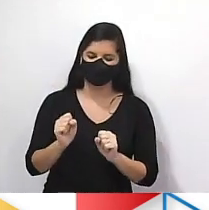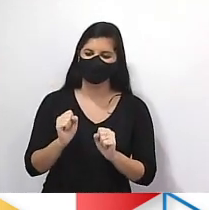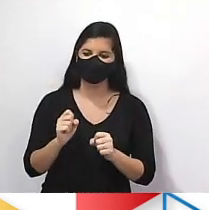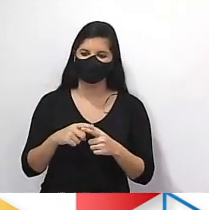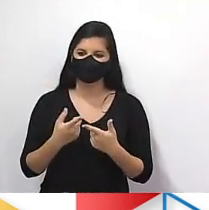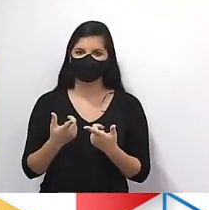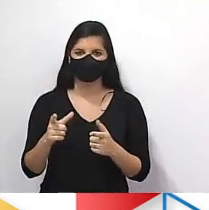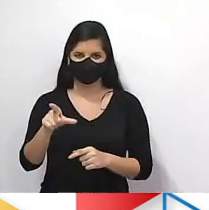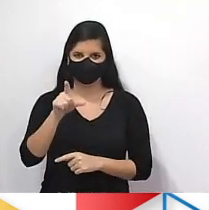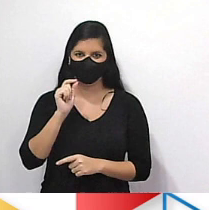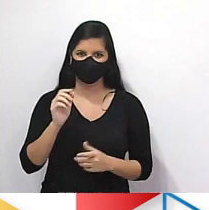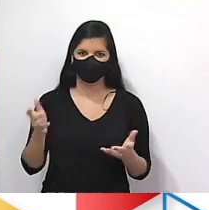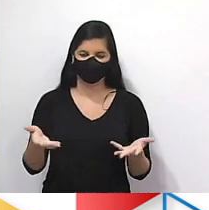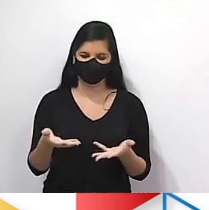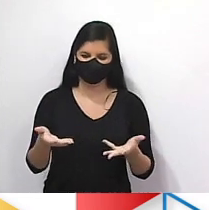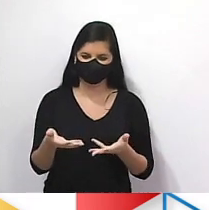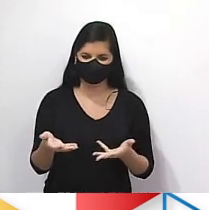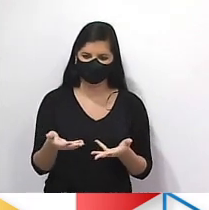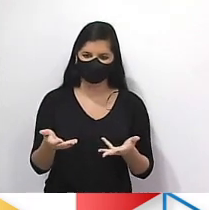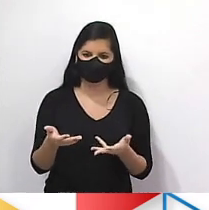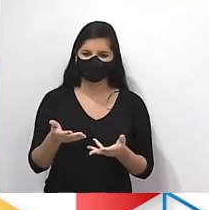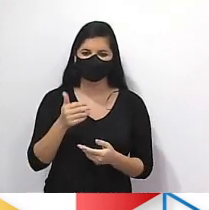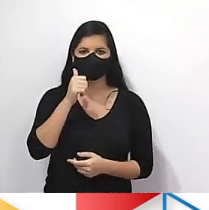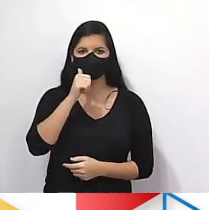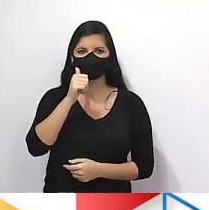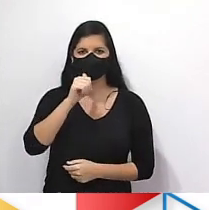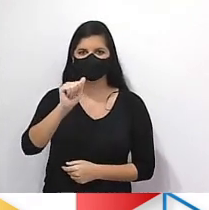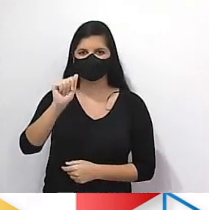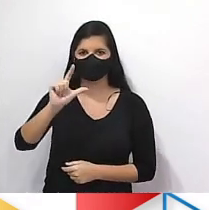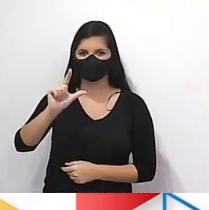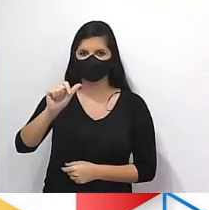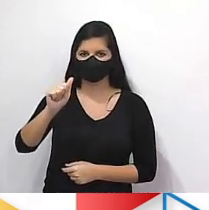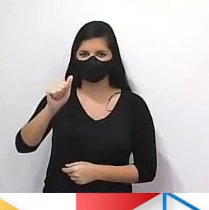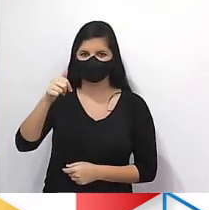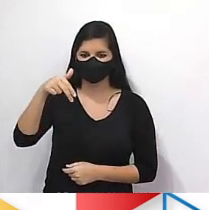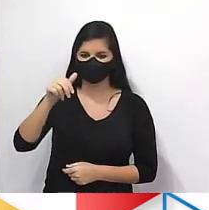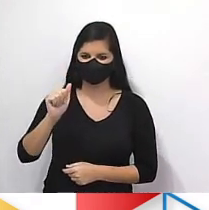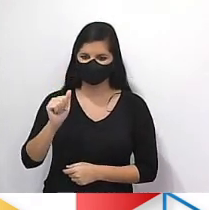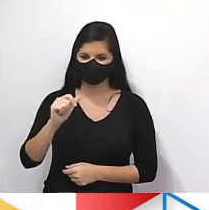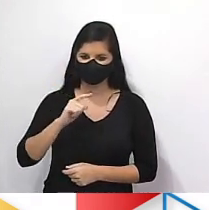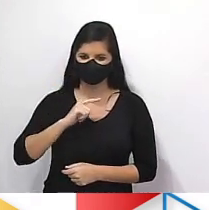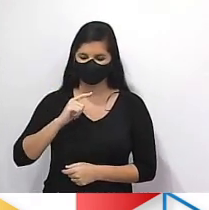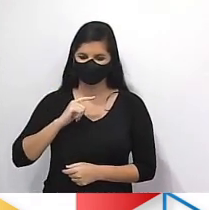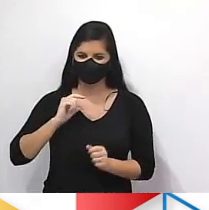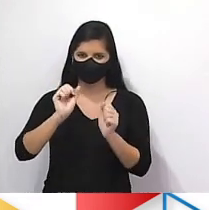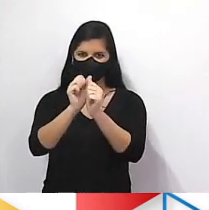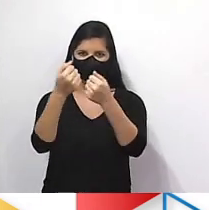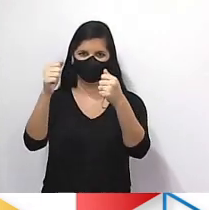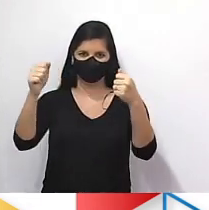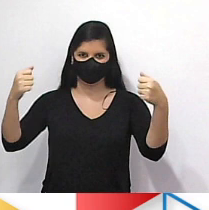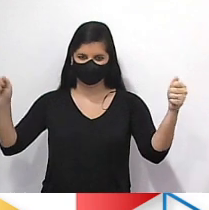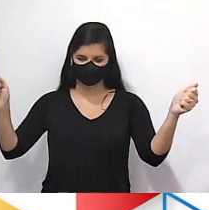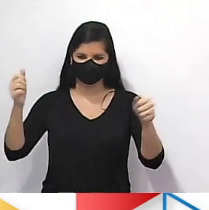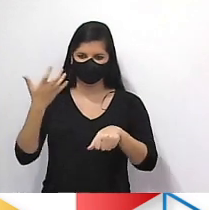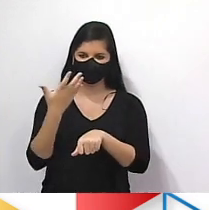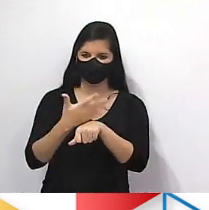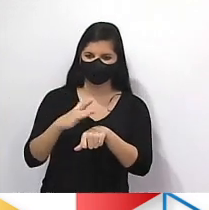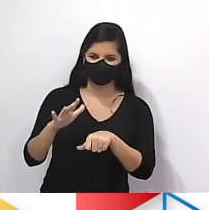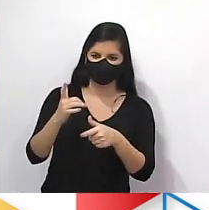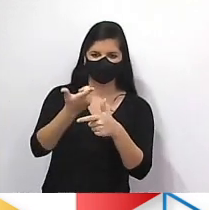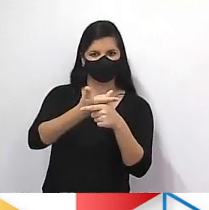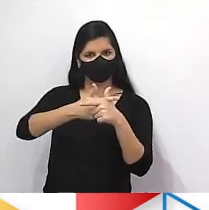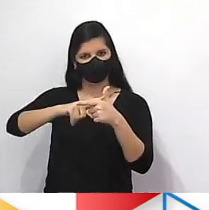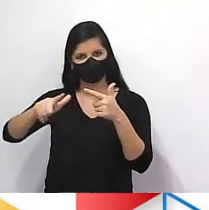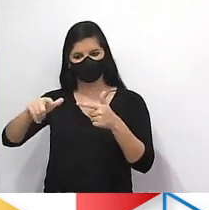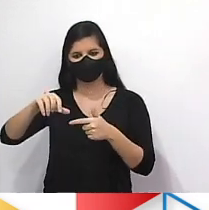como vocês vão ver aqui, ó. A Alana tem uma tira retangular de cartolina branca. Ela dividiu essa tira